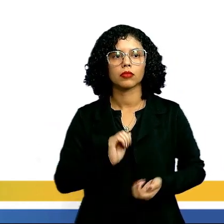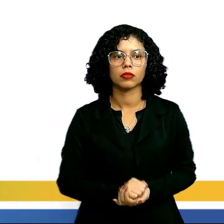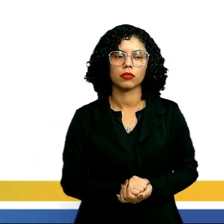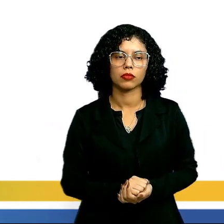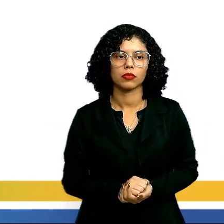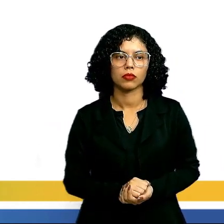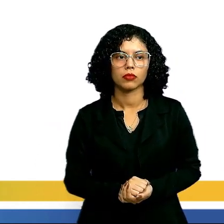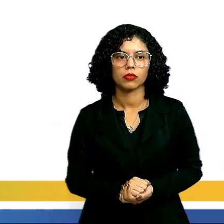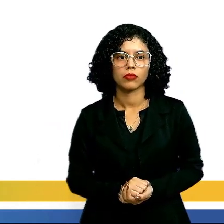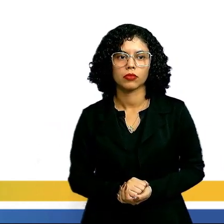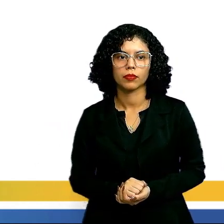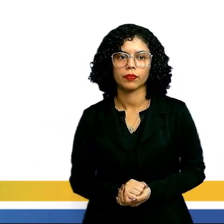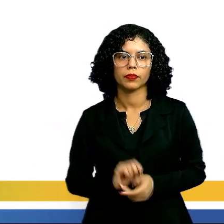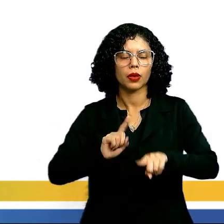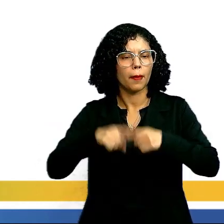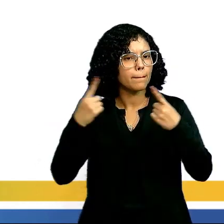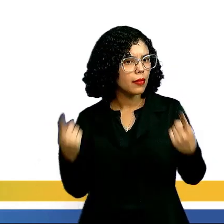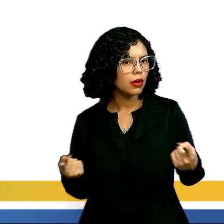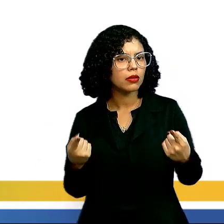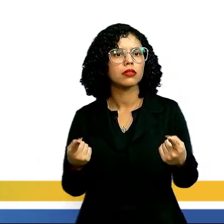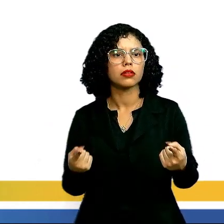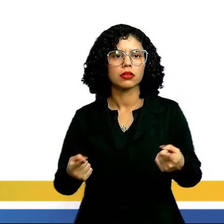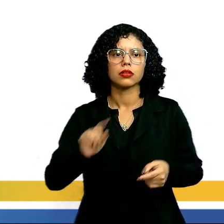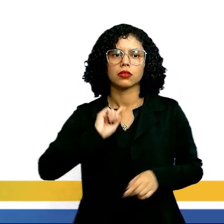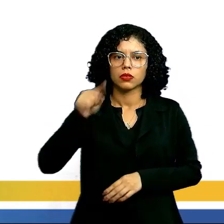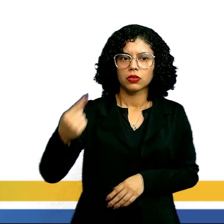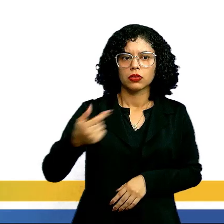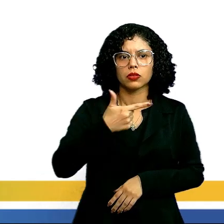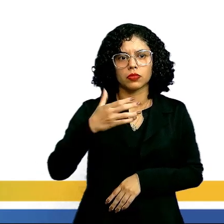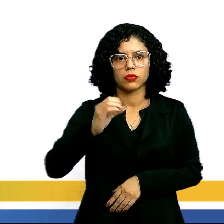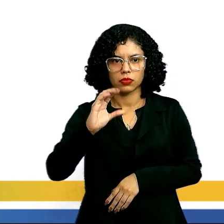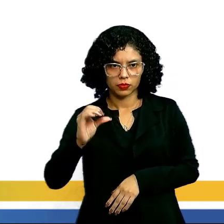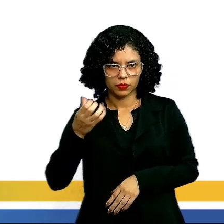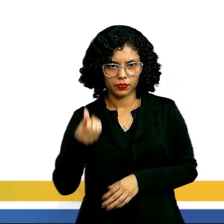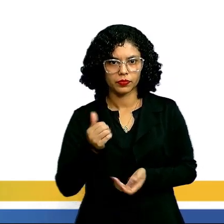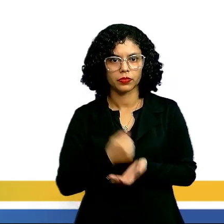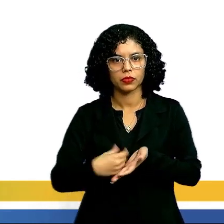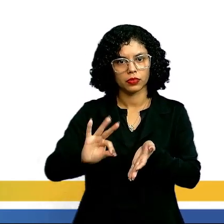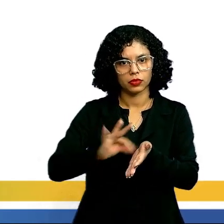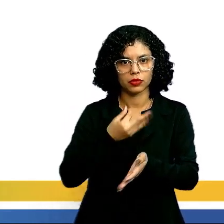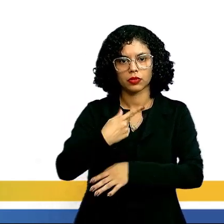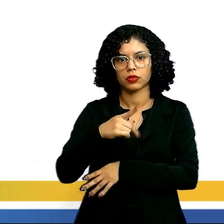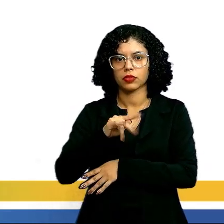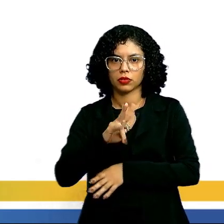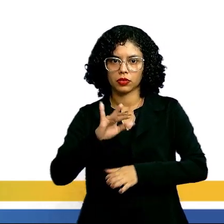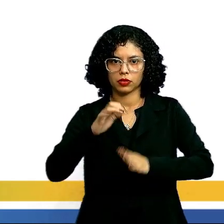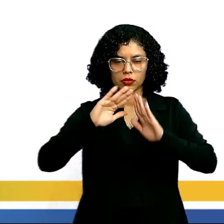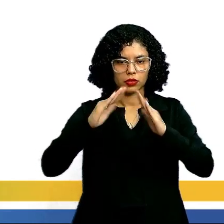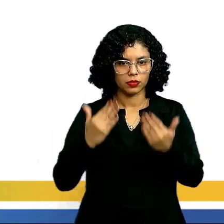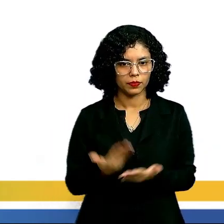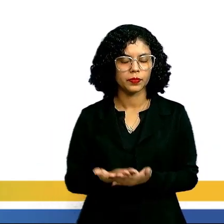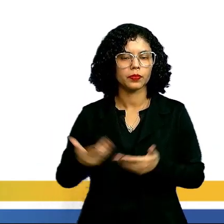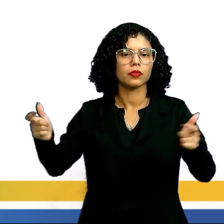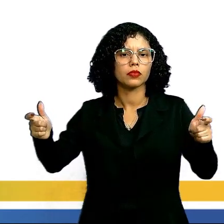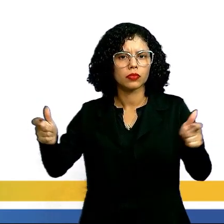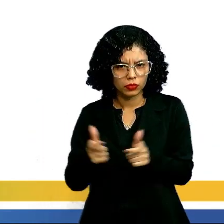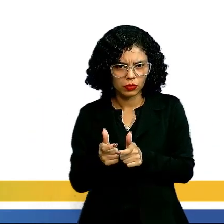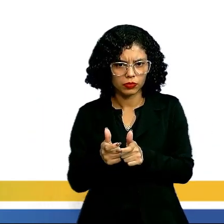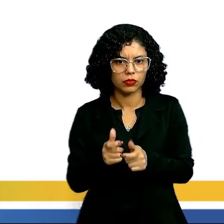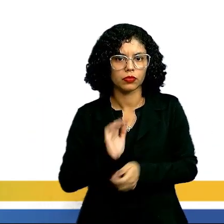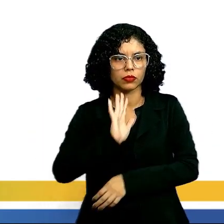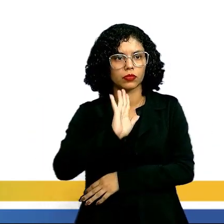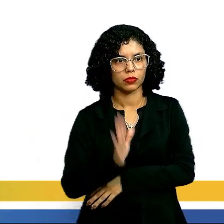matrículas nas duas etapas. Porém, depois de 2006, as matrículas na